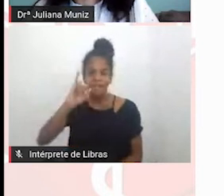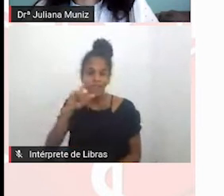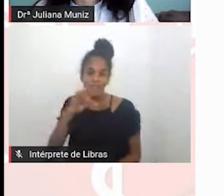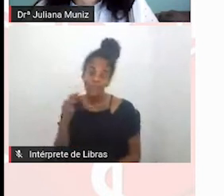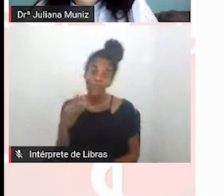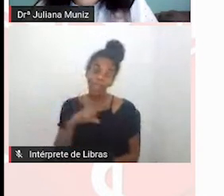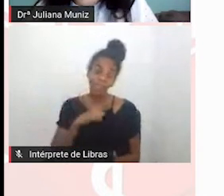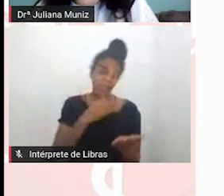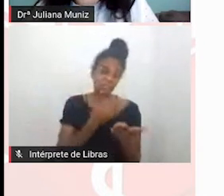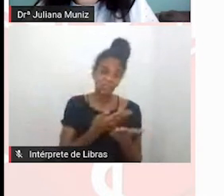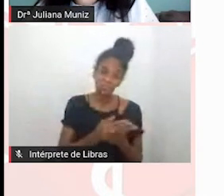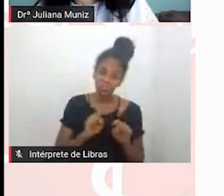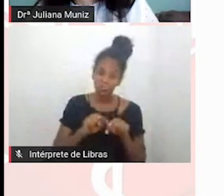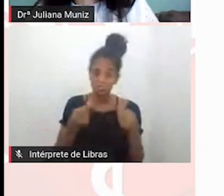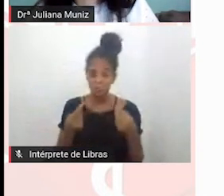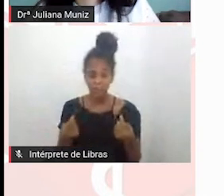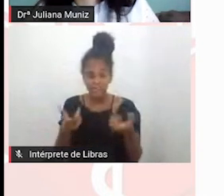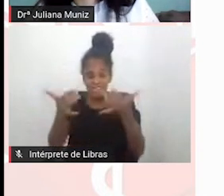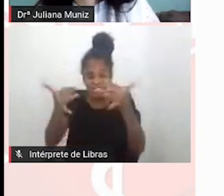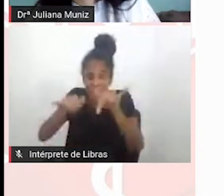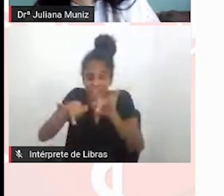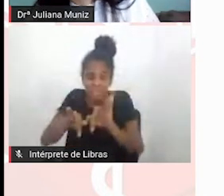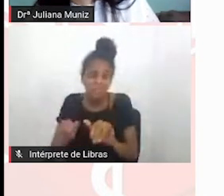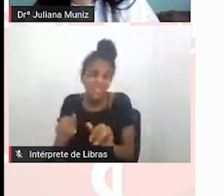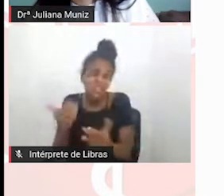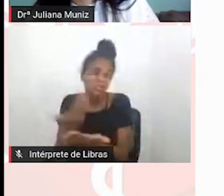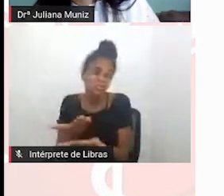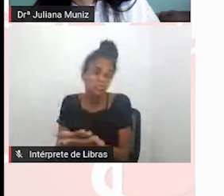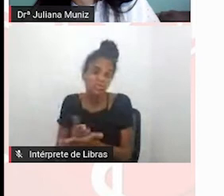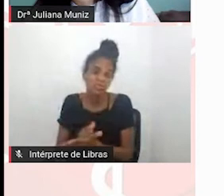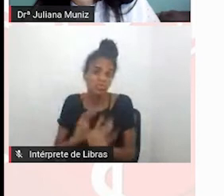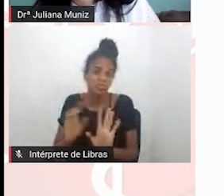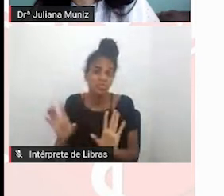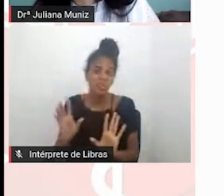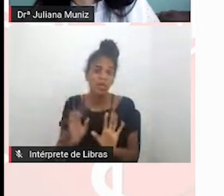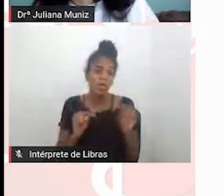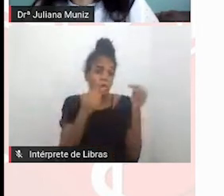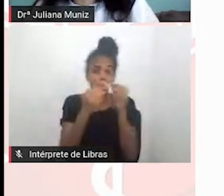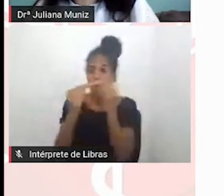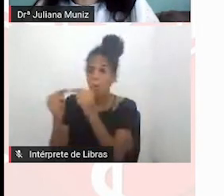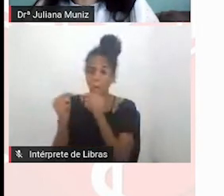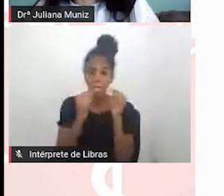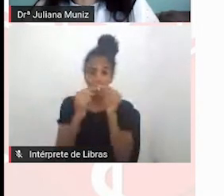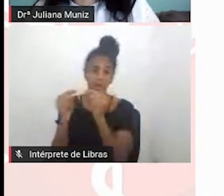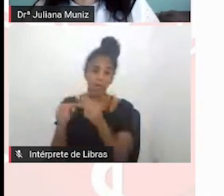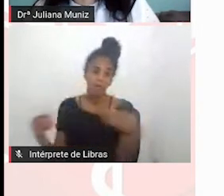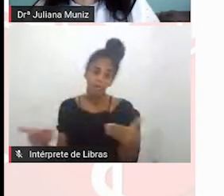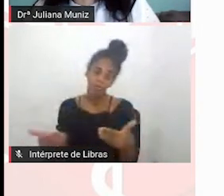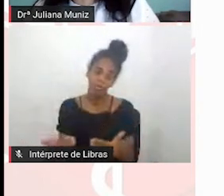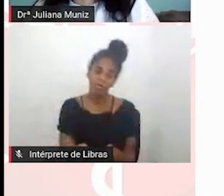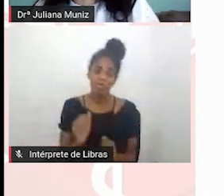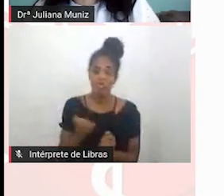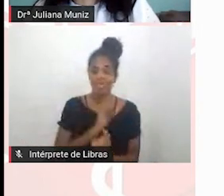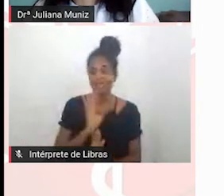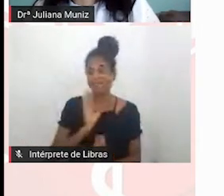e o consenso até agora é de não usar a Anitta, e a gente na prática não tem usado também. Pode